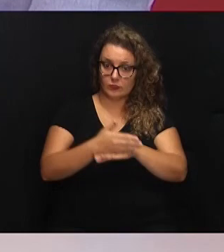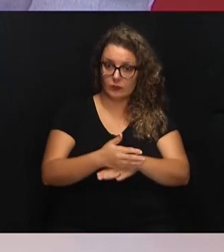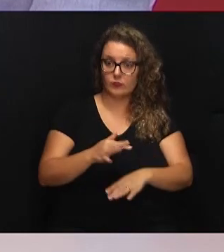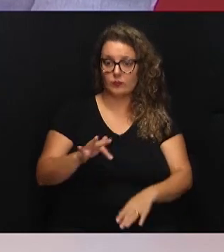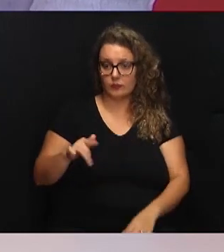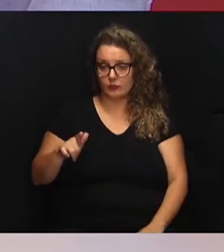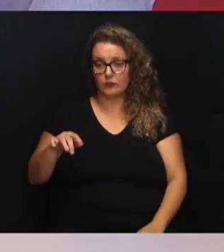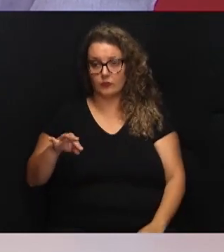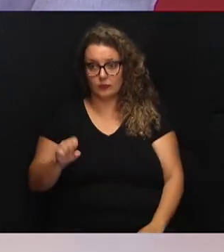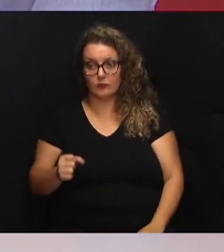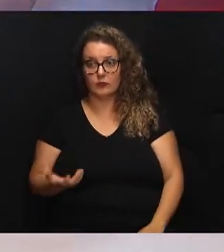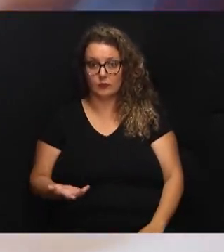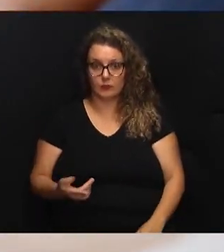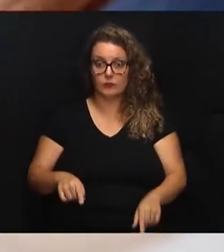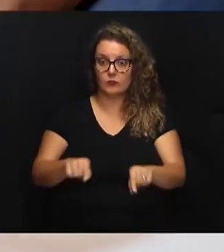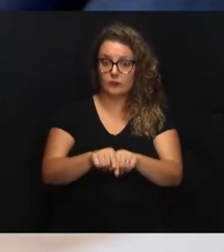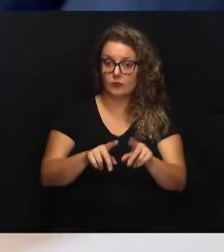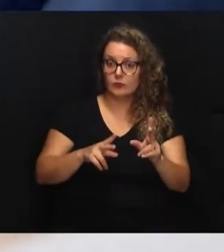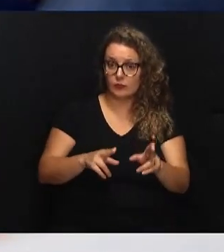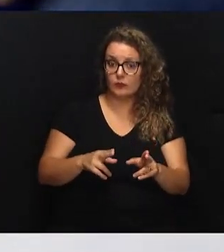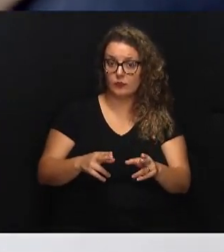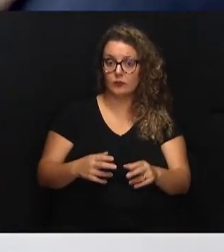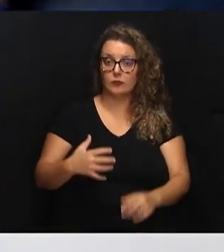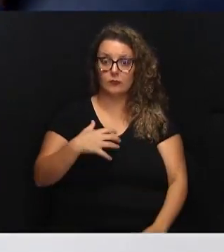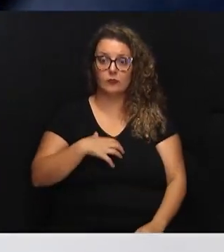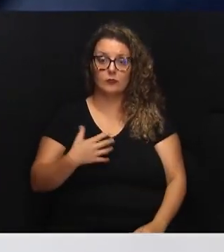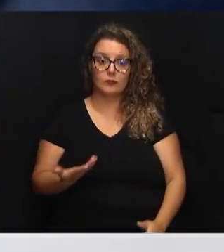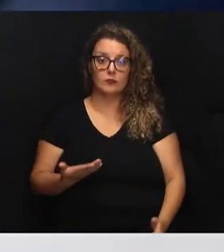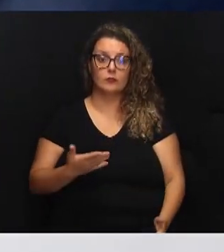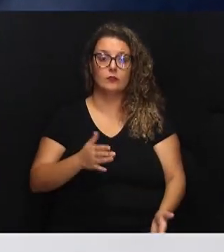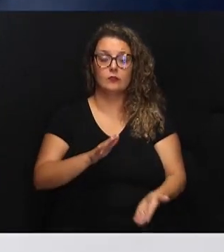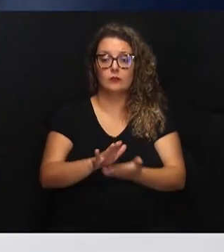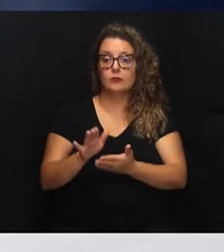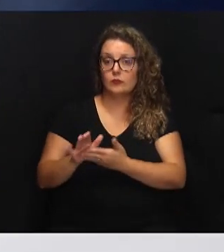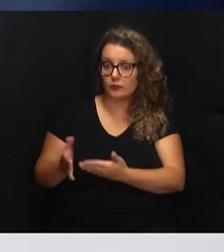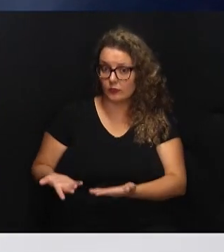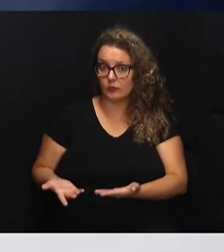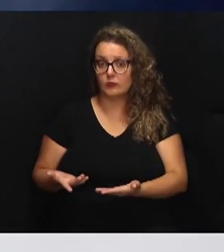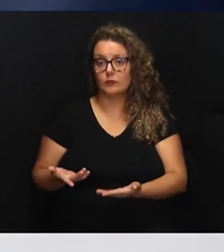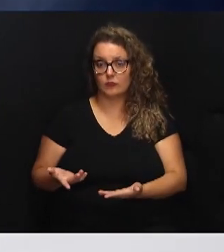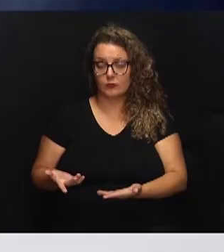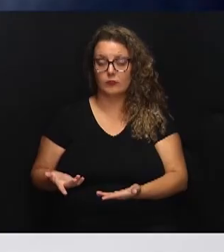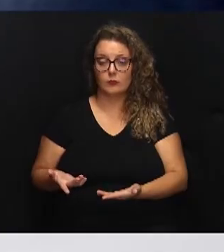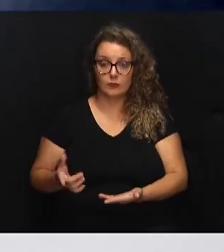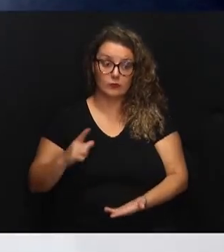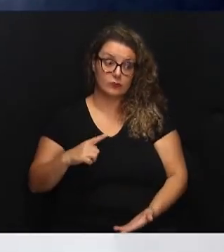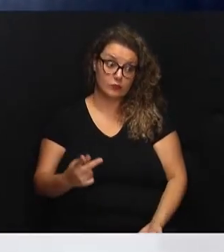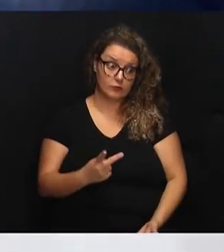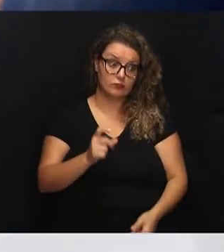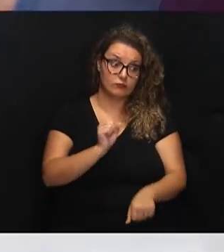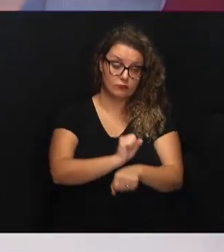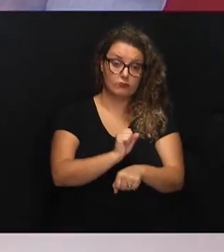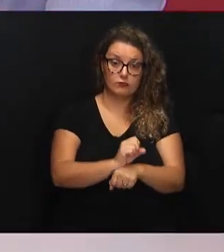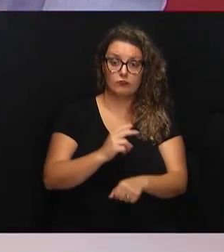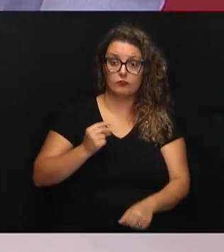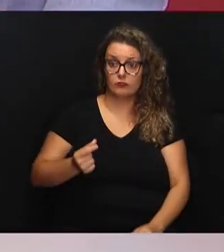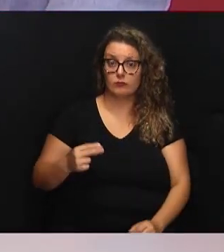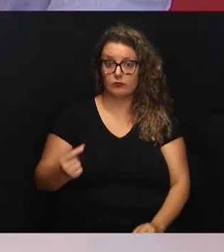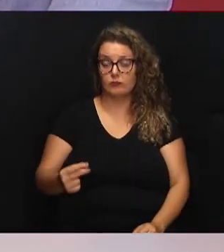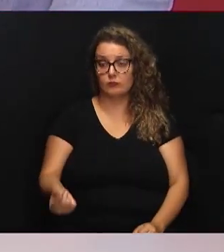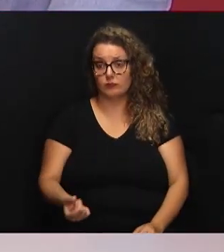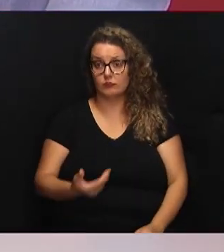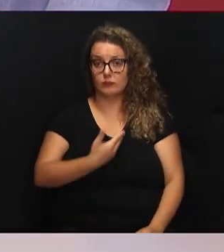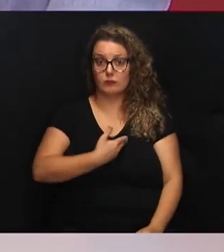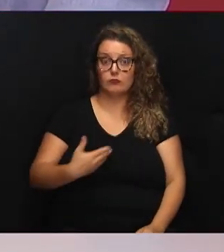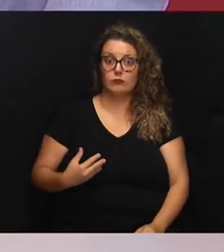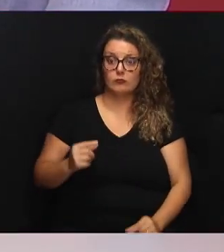esses recursos, também como forma de aumentar o consumo, né? Era um valor que tinha lá às vezes ficava parado por muito tempo, o governo foi